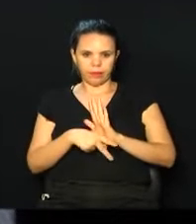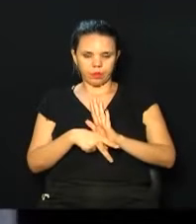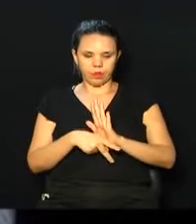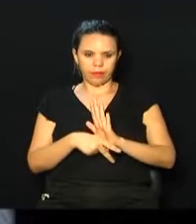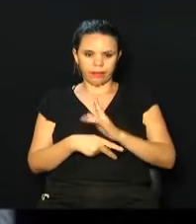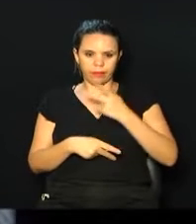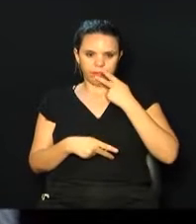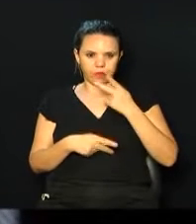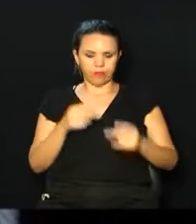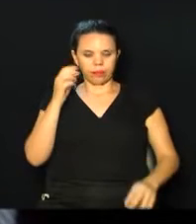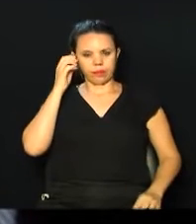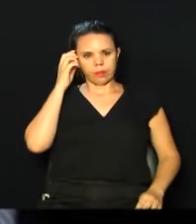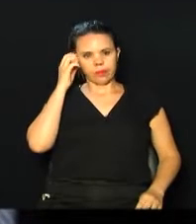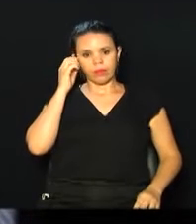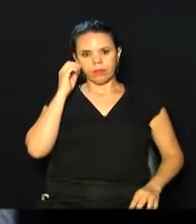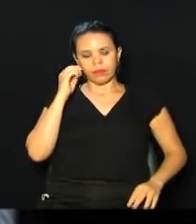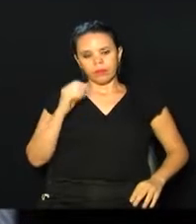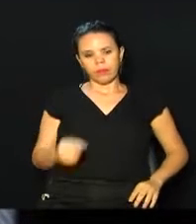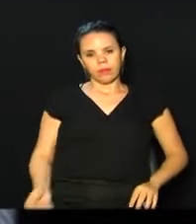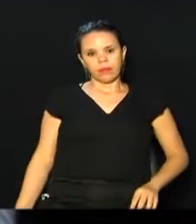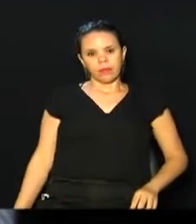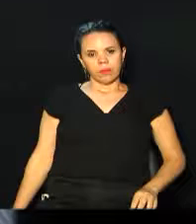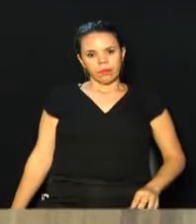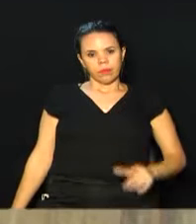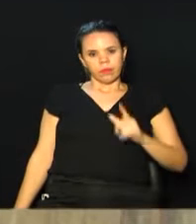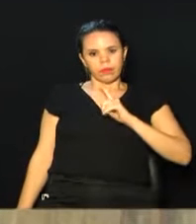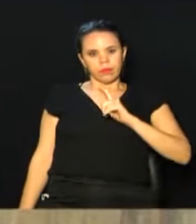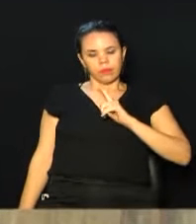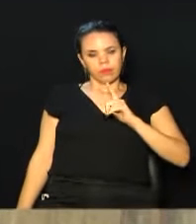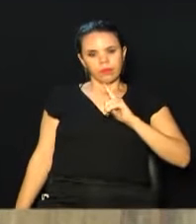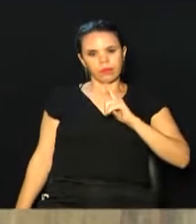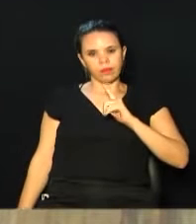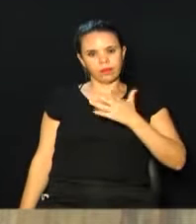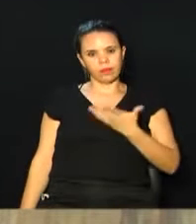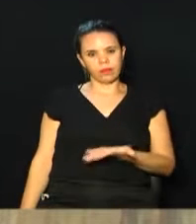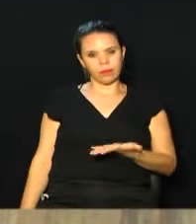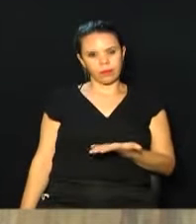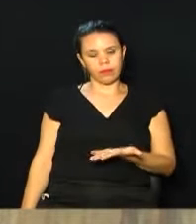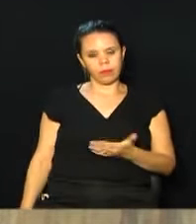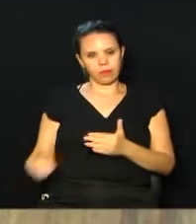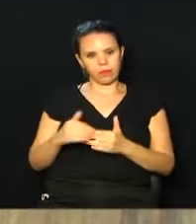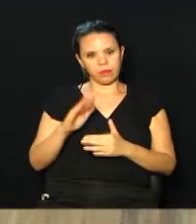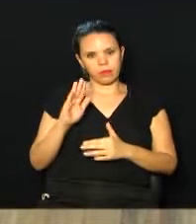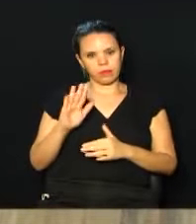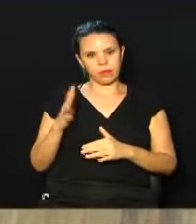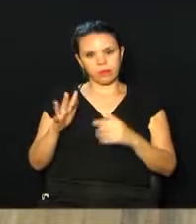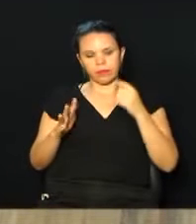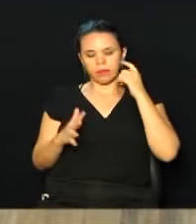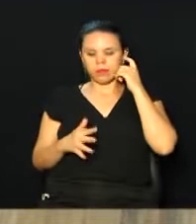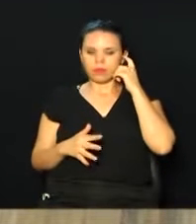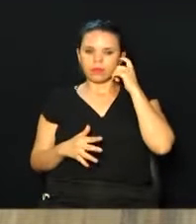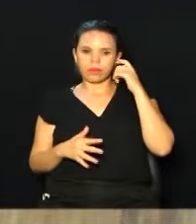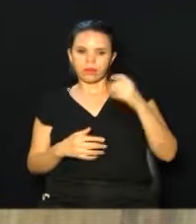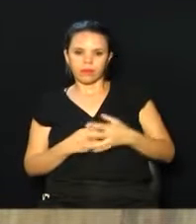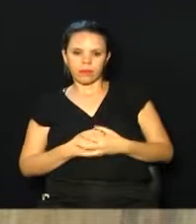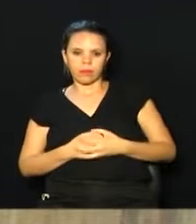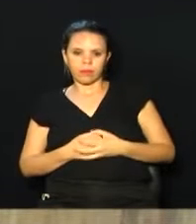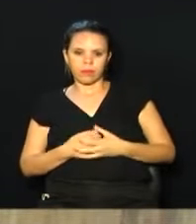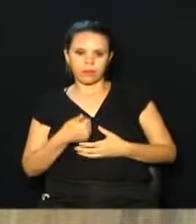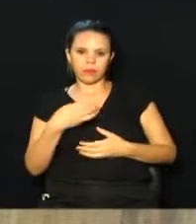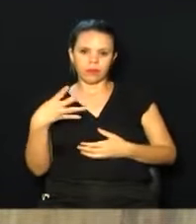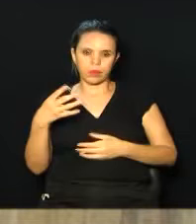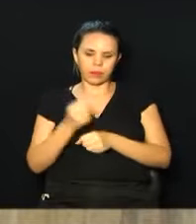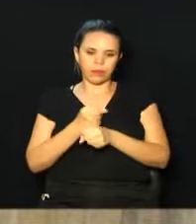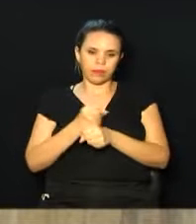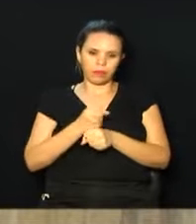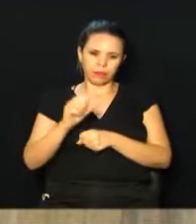mencionei. Obrigado. Nós tivemos, secretário Paulela, um pouco mais, cerca de 14 anos